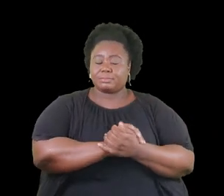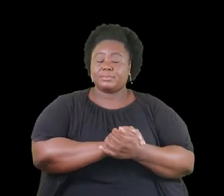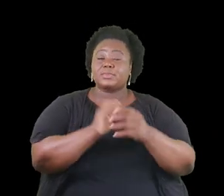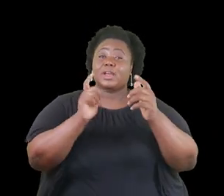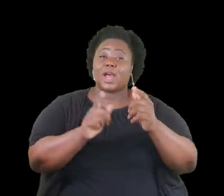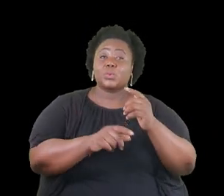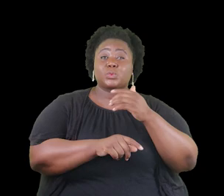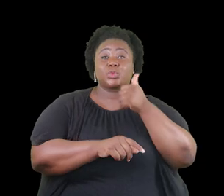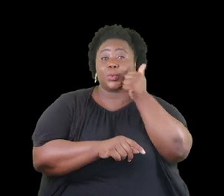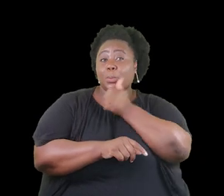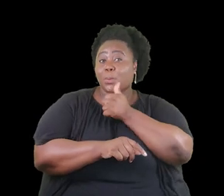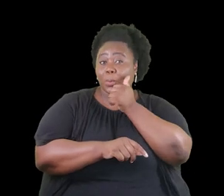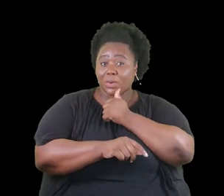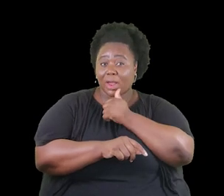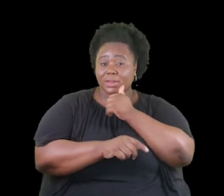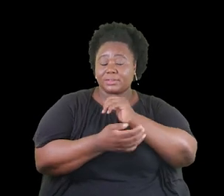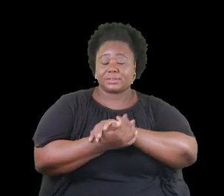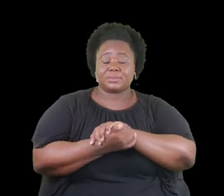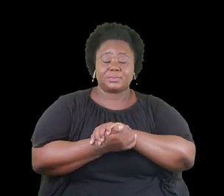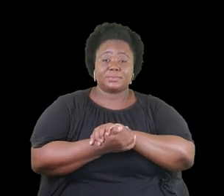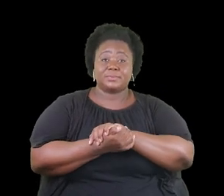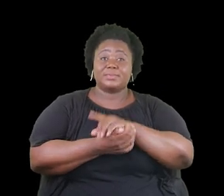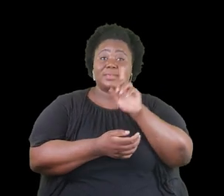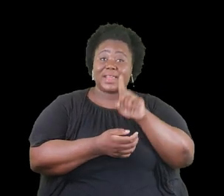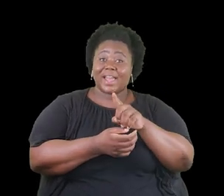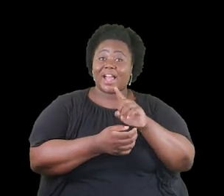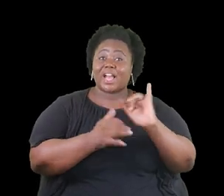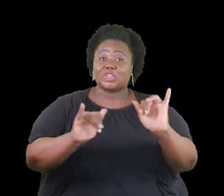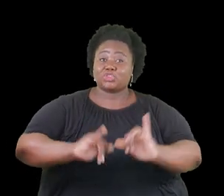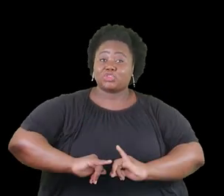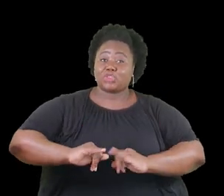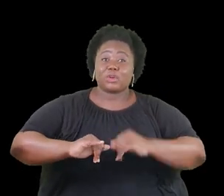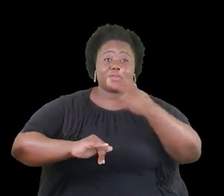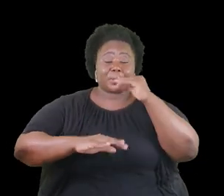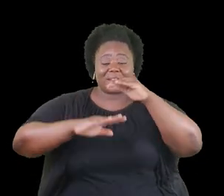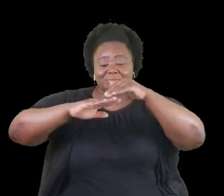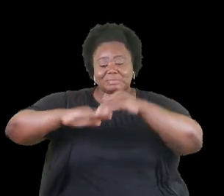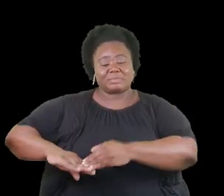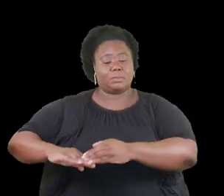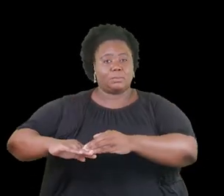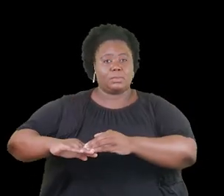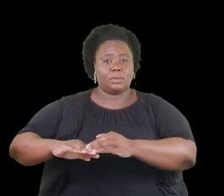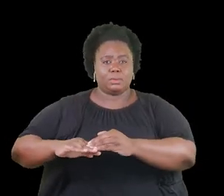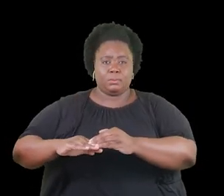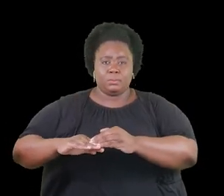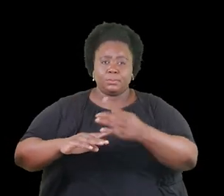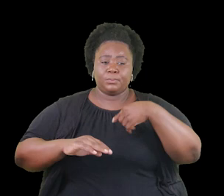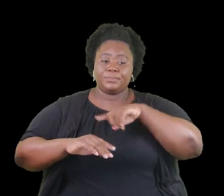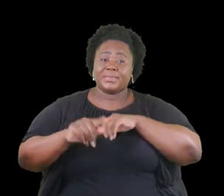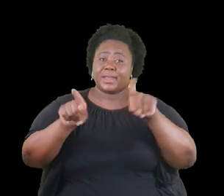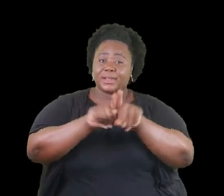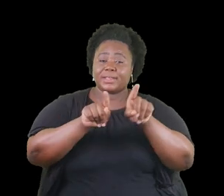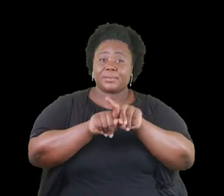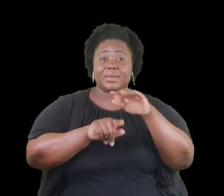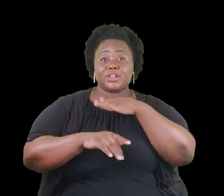Aonde mulheres são tratadas como inferiores. Os índices de